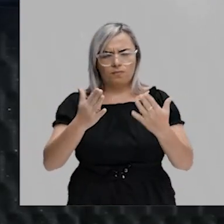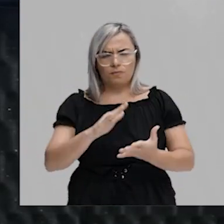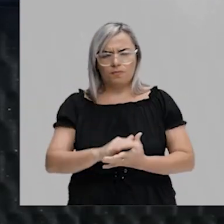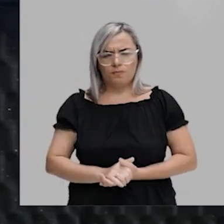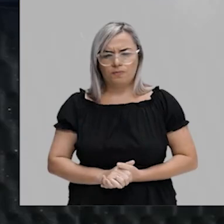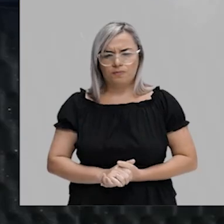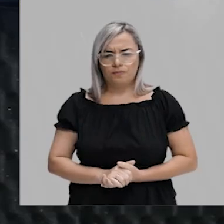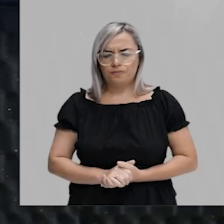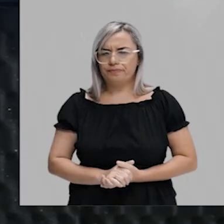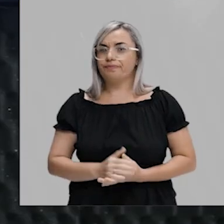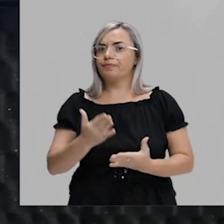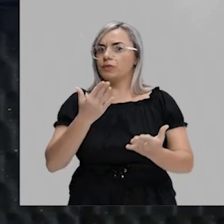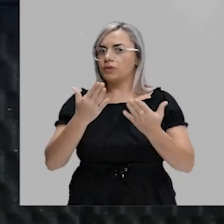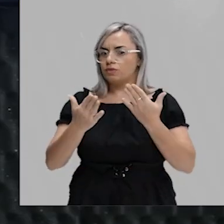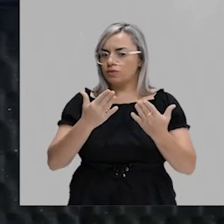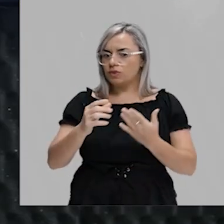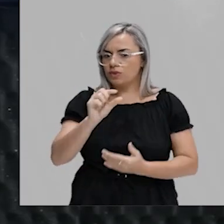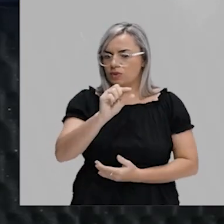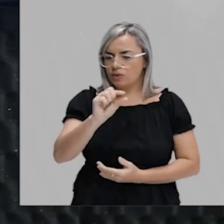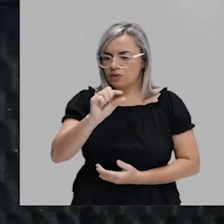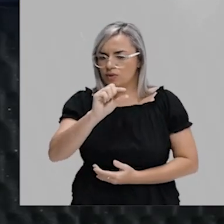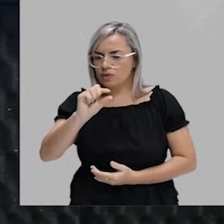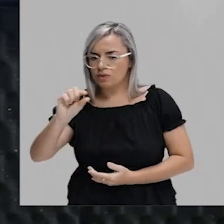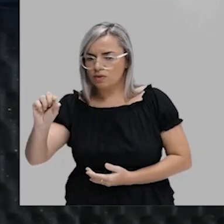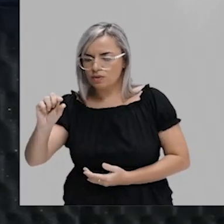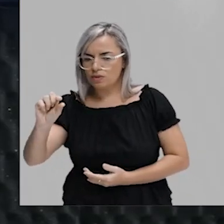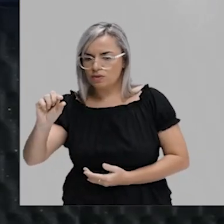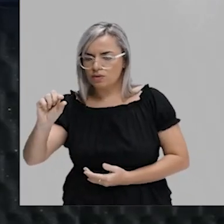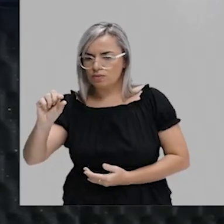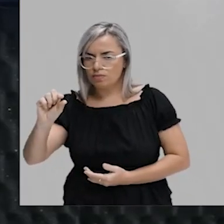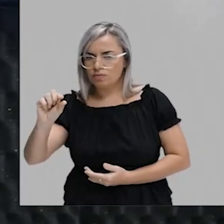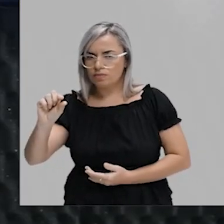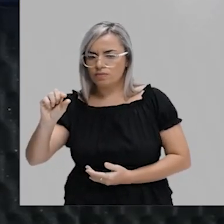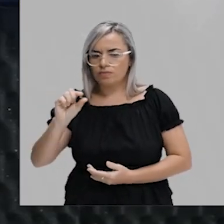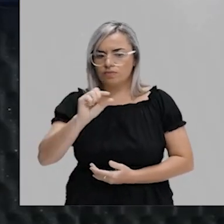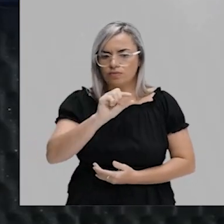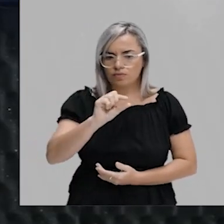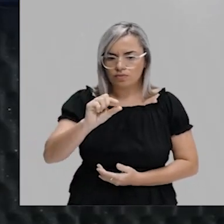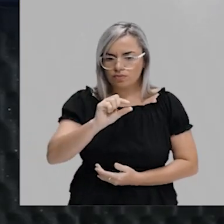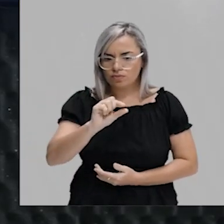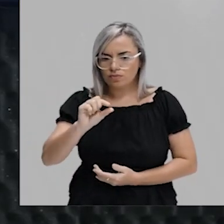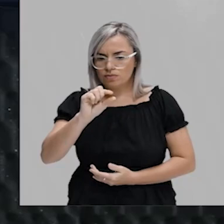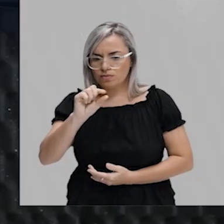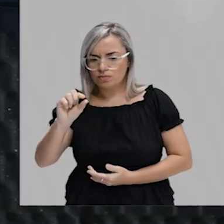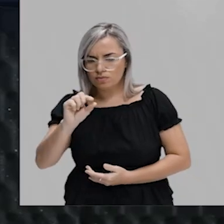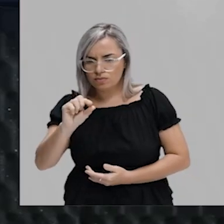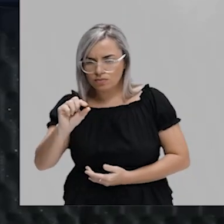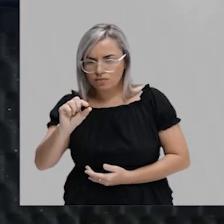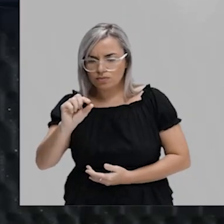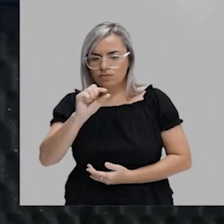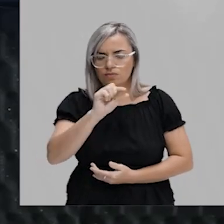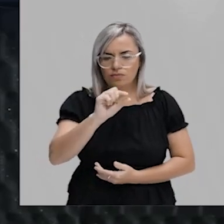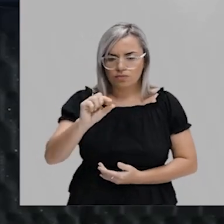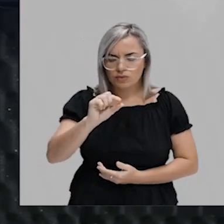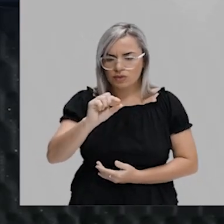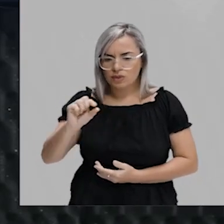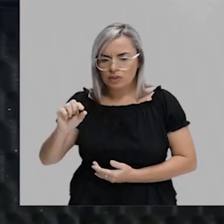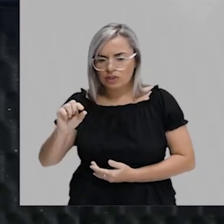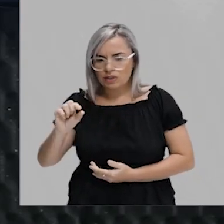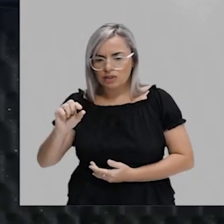aqui, barrinha aqui. Ó, outra, mais 3 barrinhas seguidas, igualzinho, ó. Olha essa outra aqui, ó,